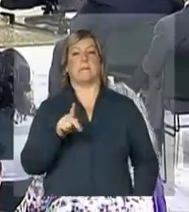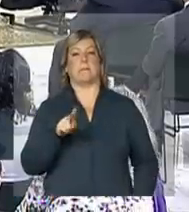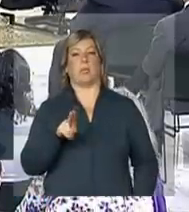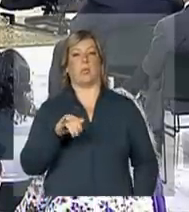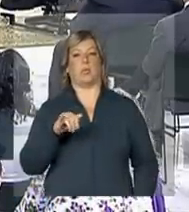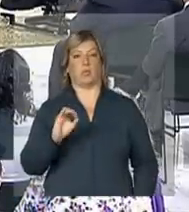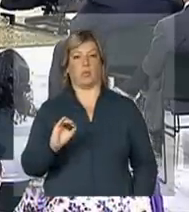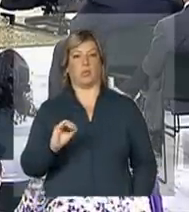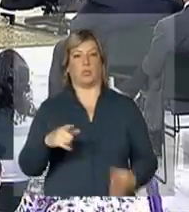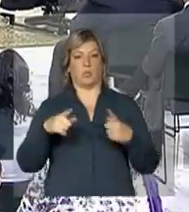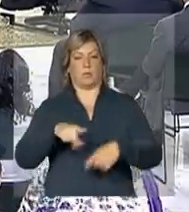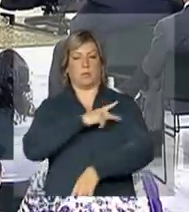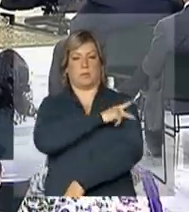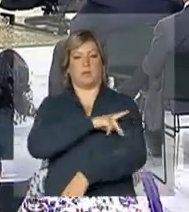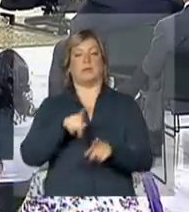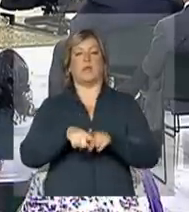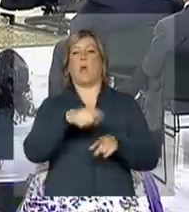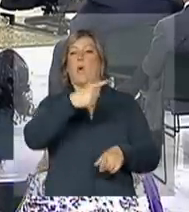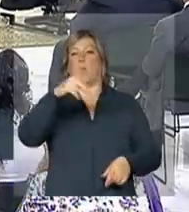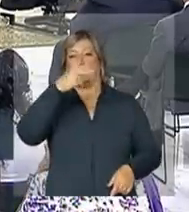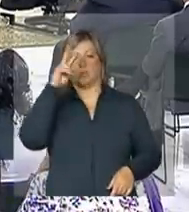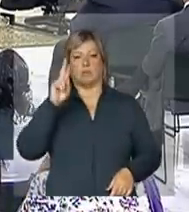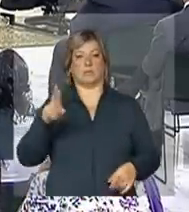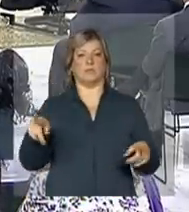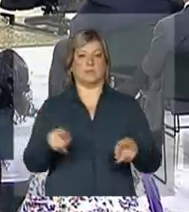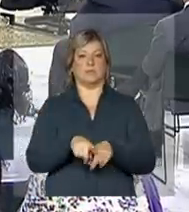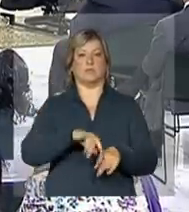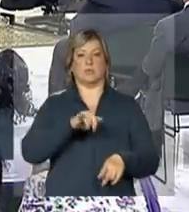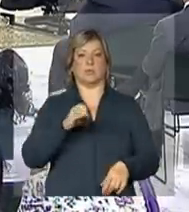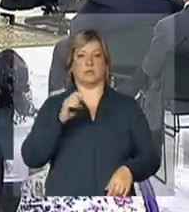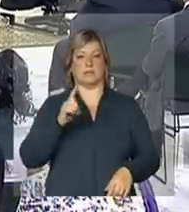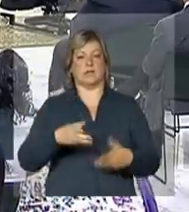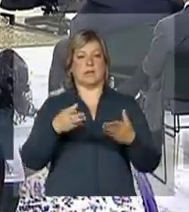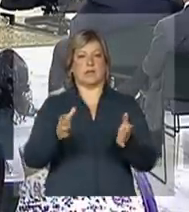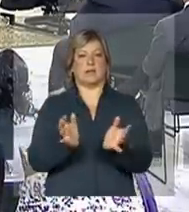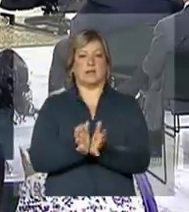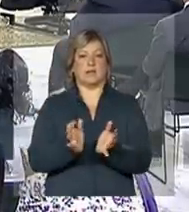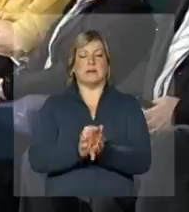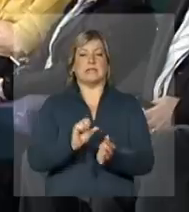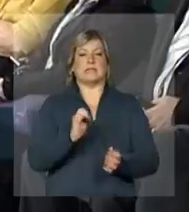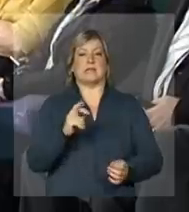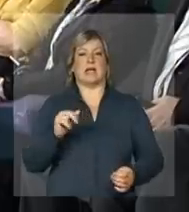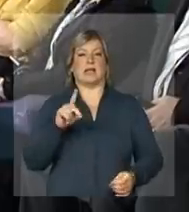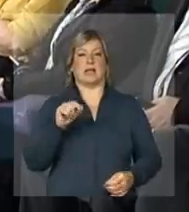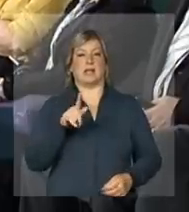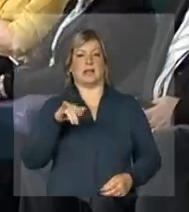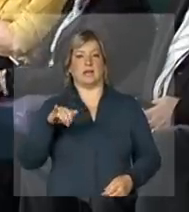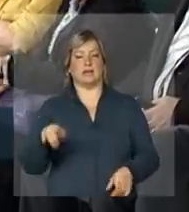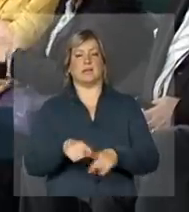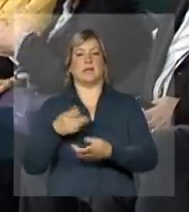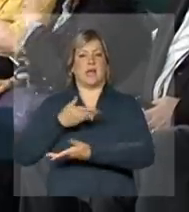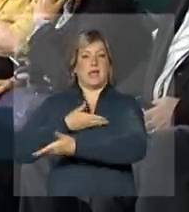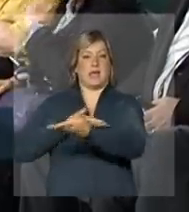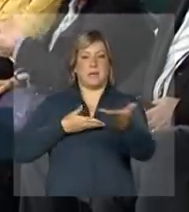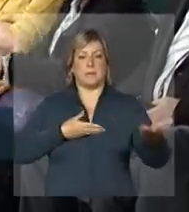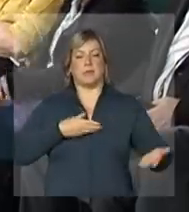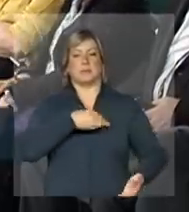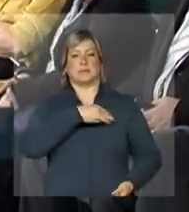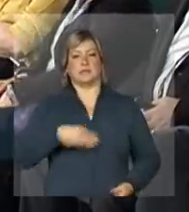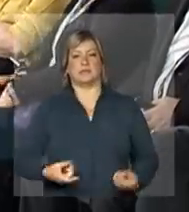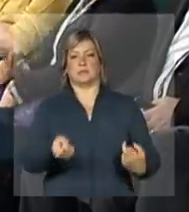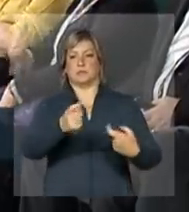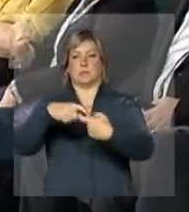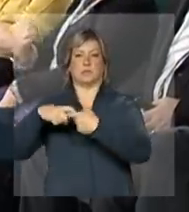demais representações Josefa Maria da comunidade quilombola de Serra da Guia colegas ministros nossos